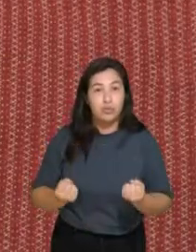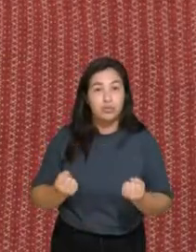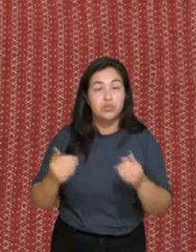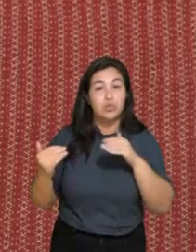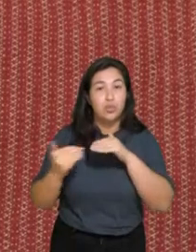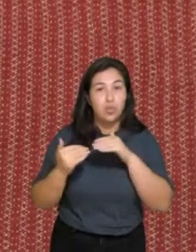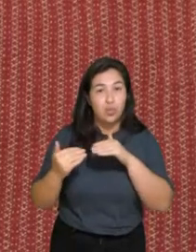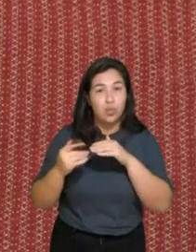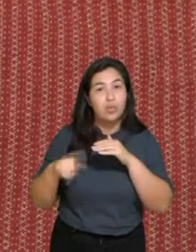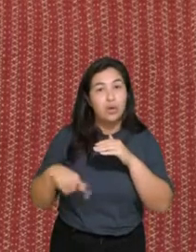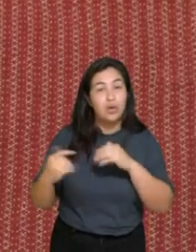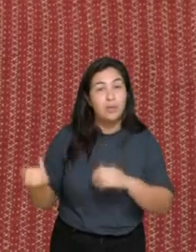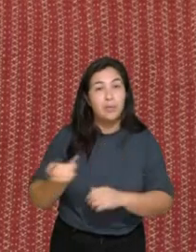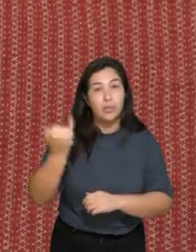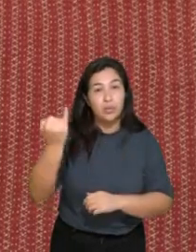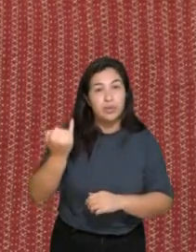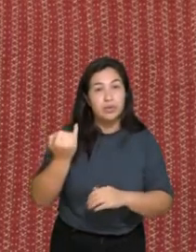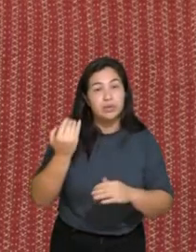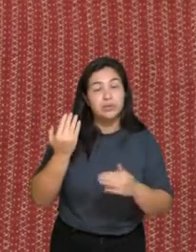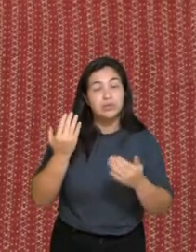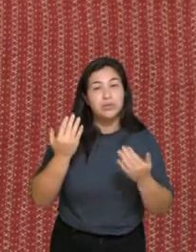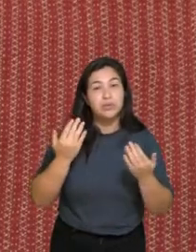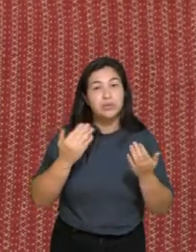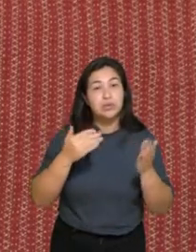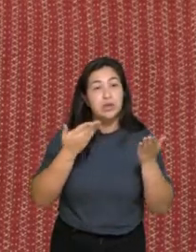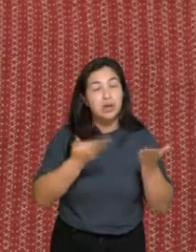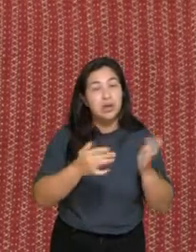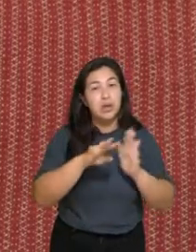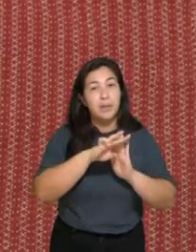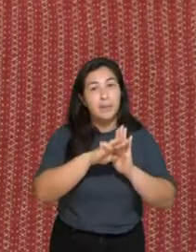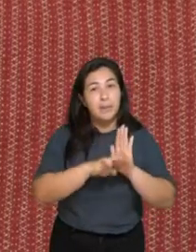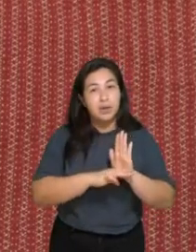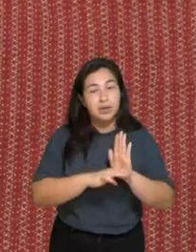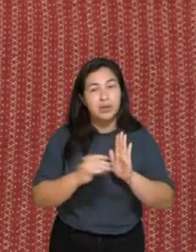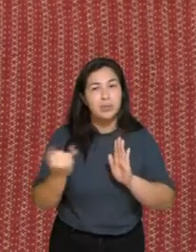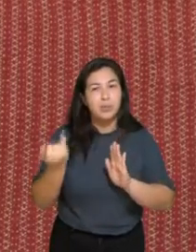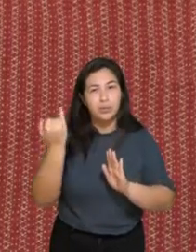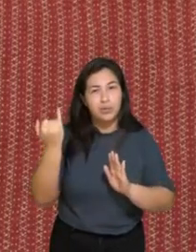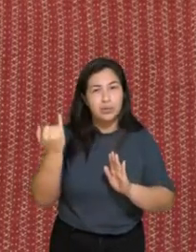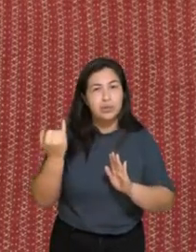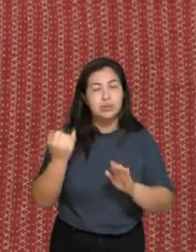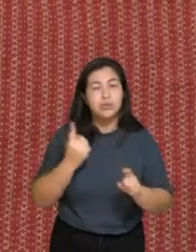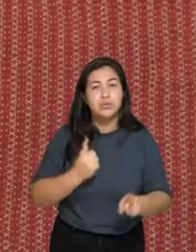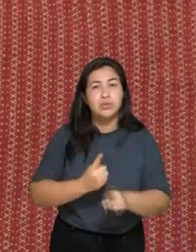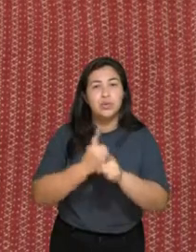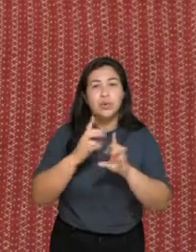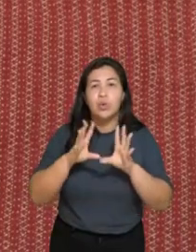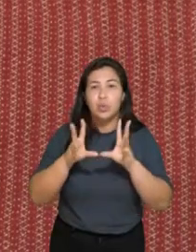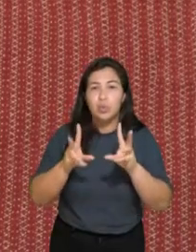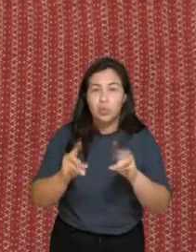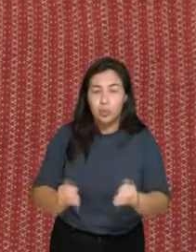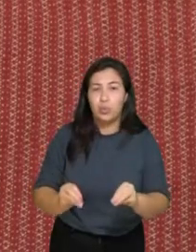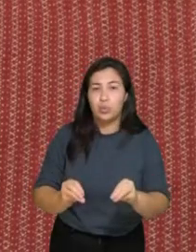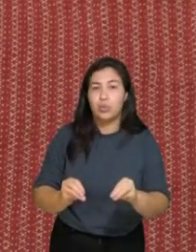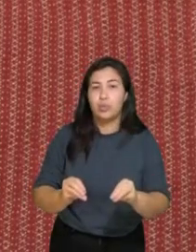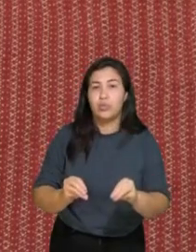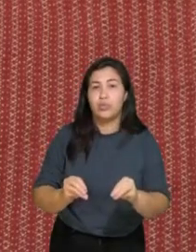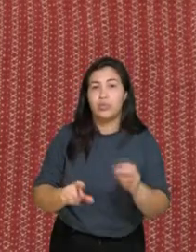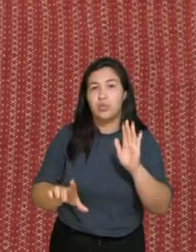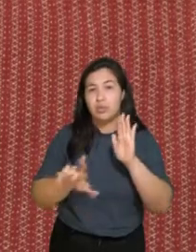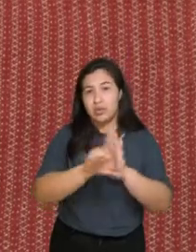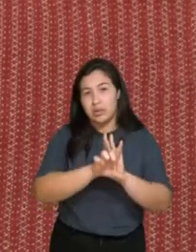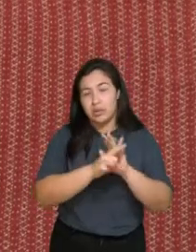a importância de apreciarmos essa matéria e encontrarmos todos os mecanismos possíveis e legais,